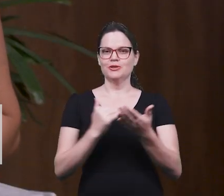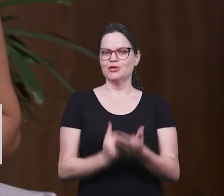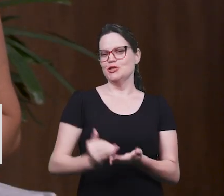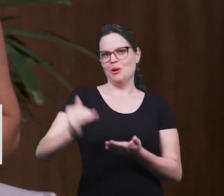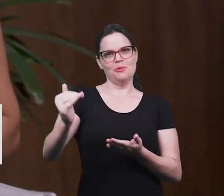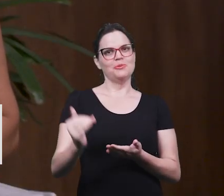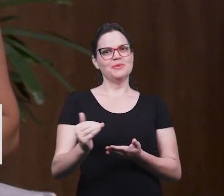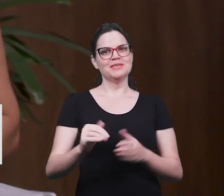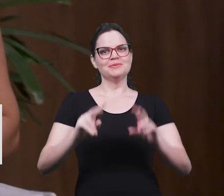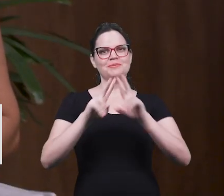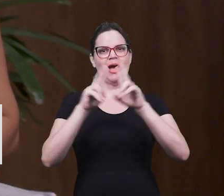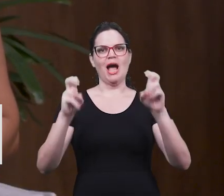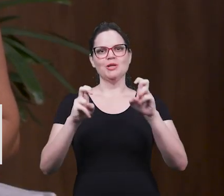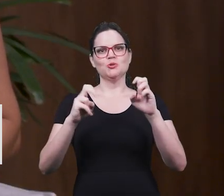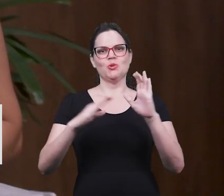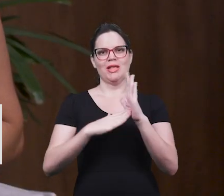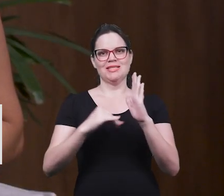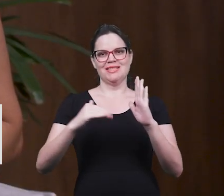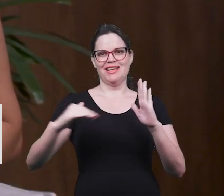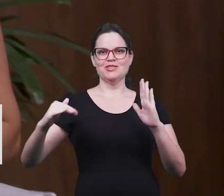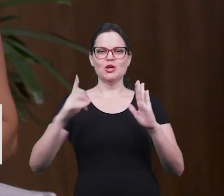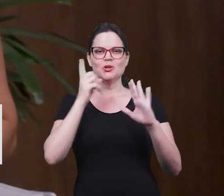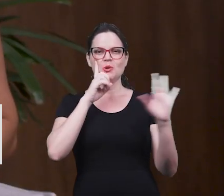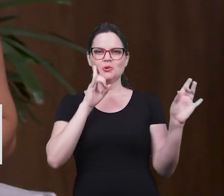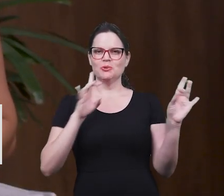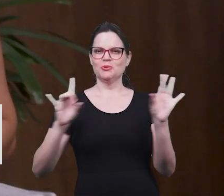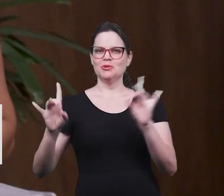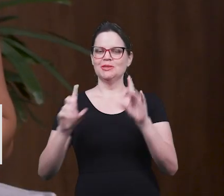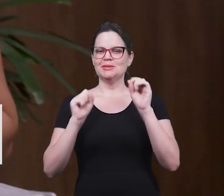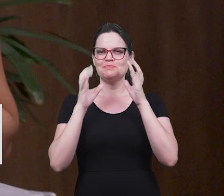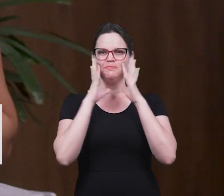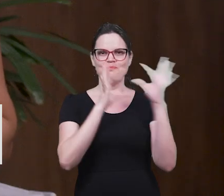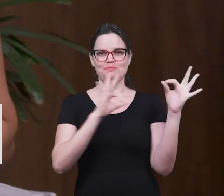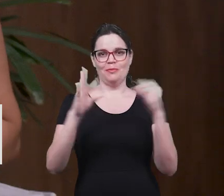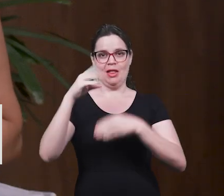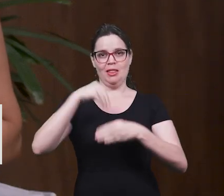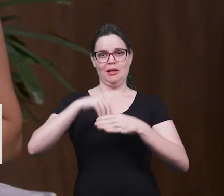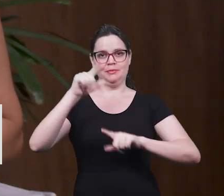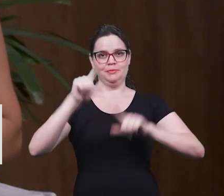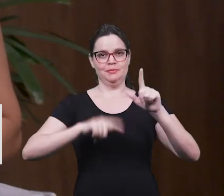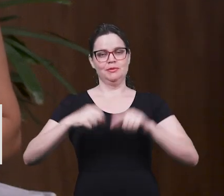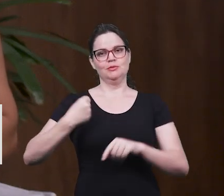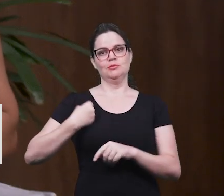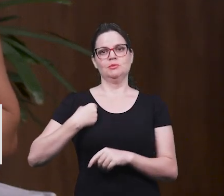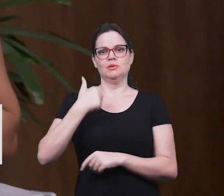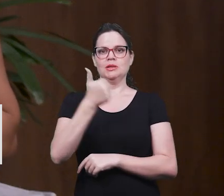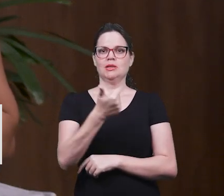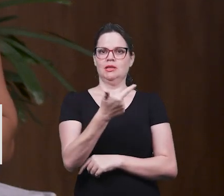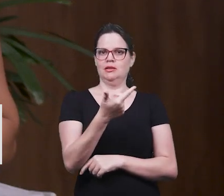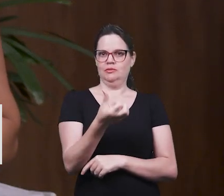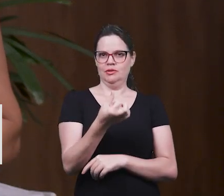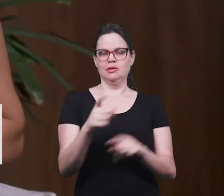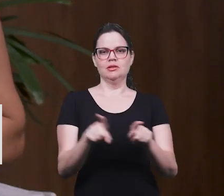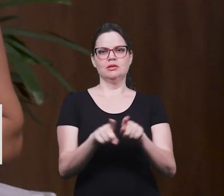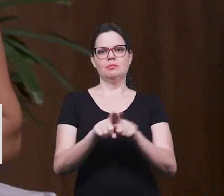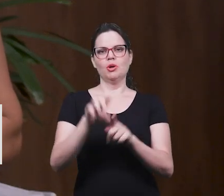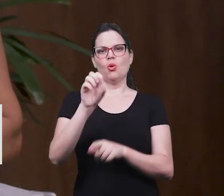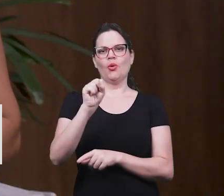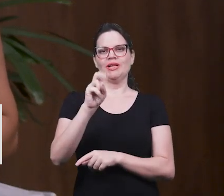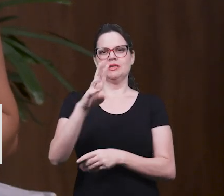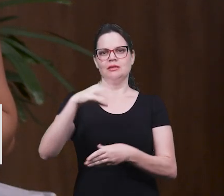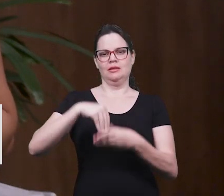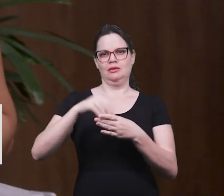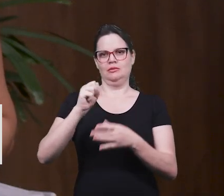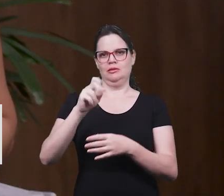Estamos iniciando mais um programa Estética em Dia e você pode nos assistir no canal 126 da Embratel, canal 85 da Sky